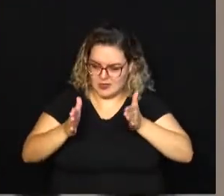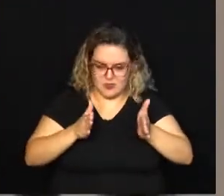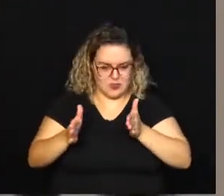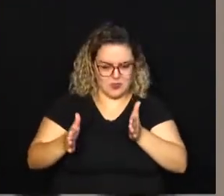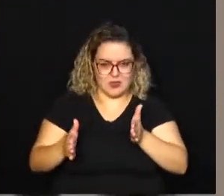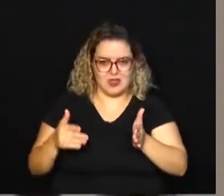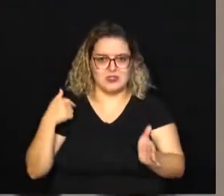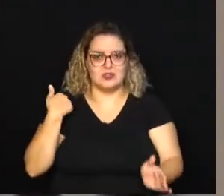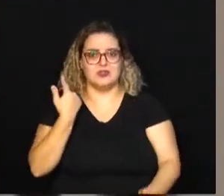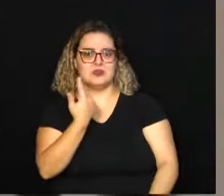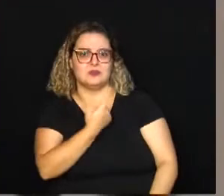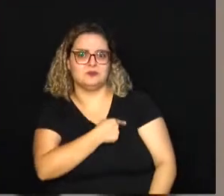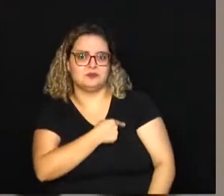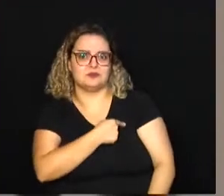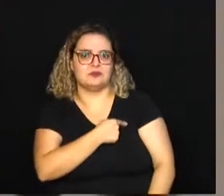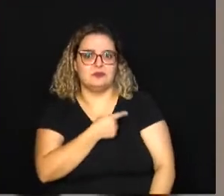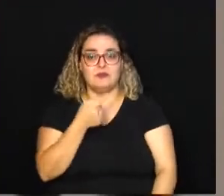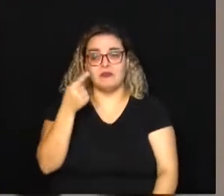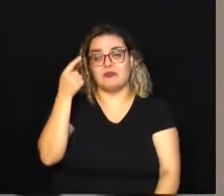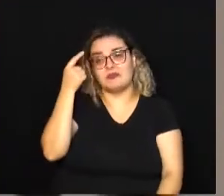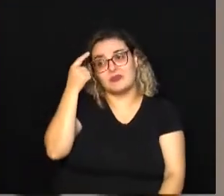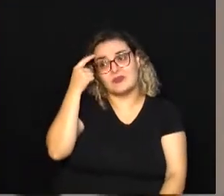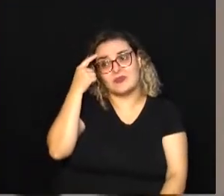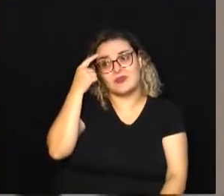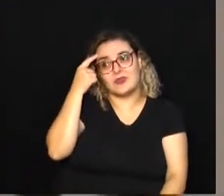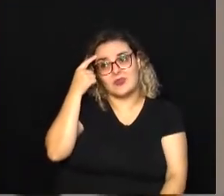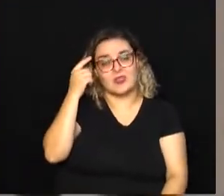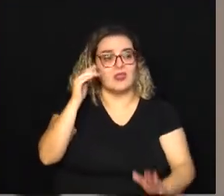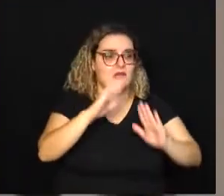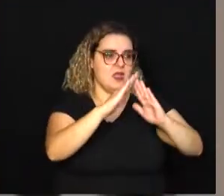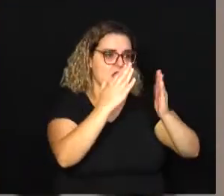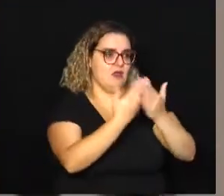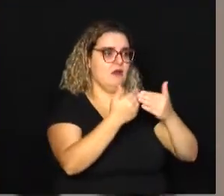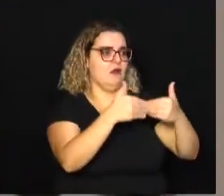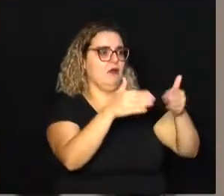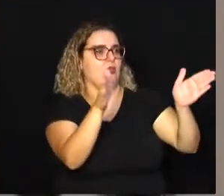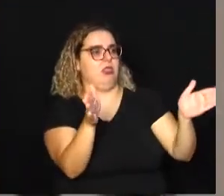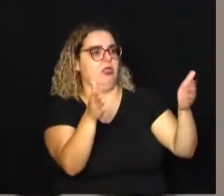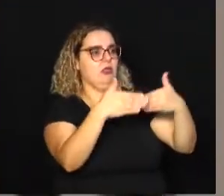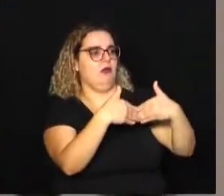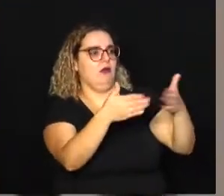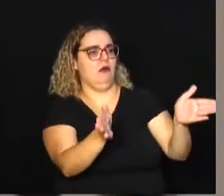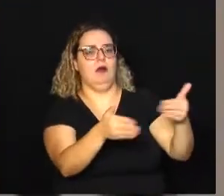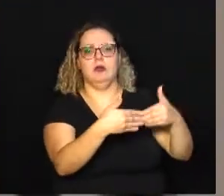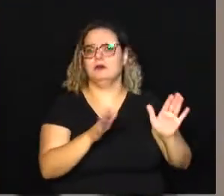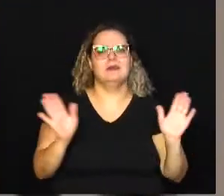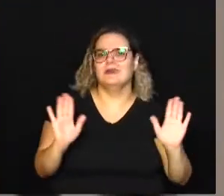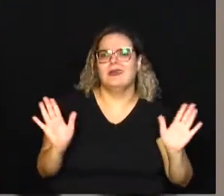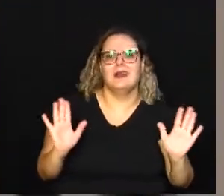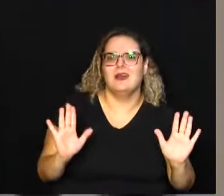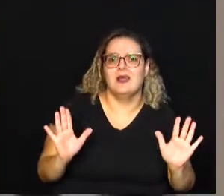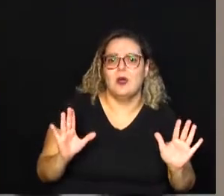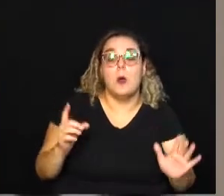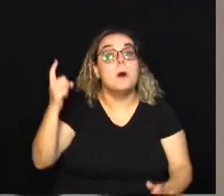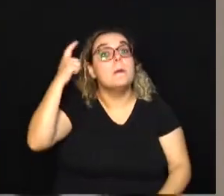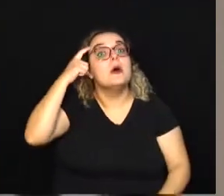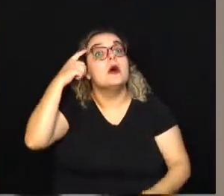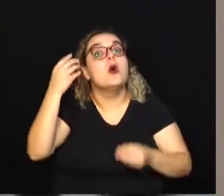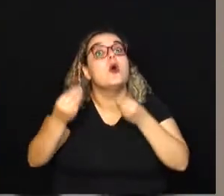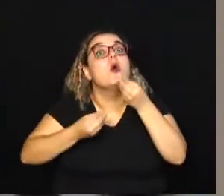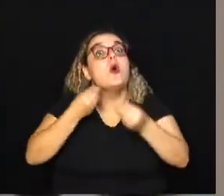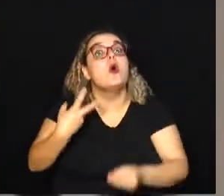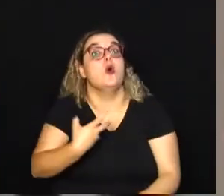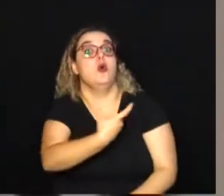gente ficar abrindo e fechando escola, é o momento da gente pensar em como vamos vacinar o mais